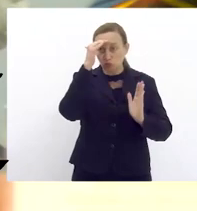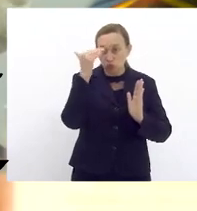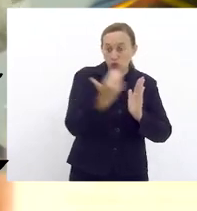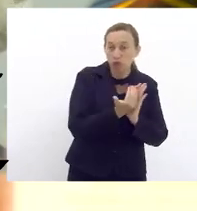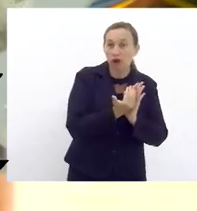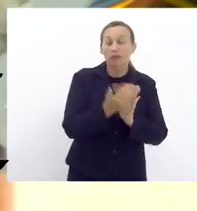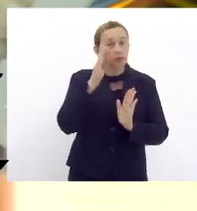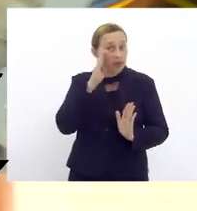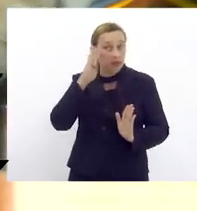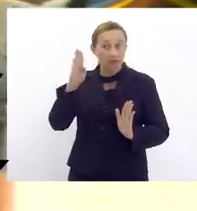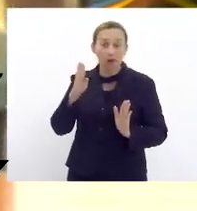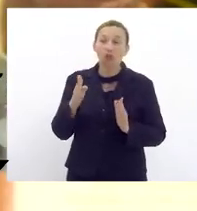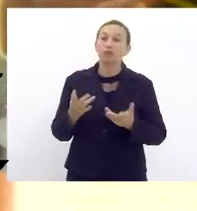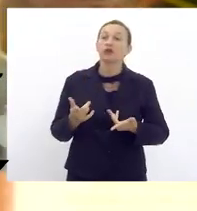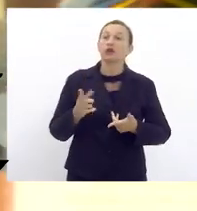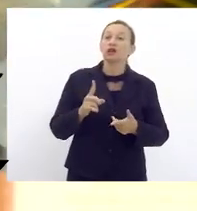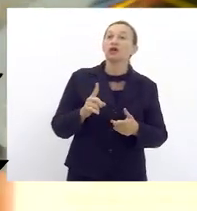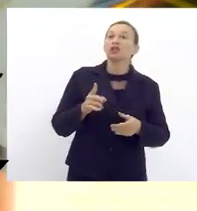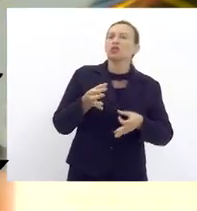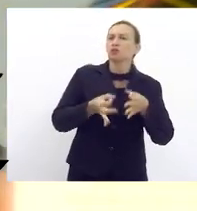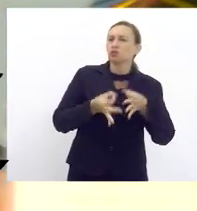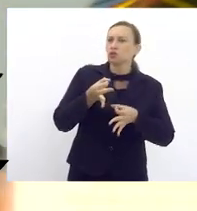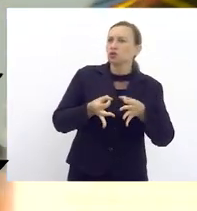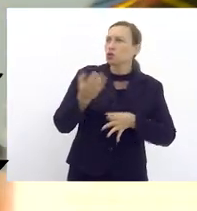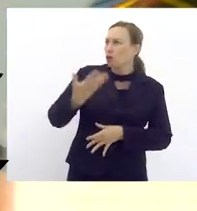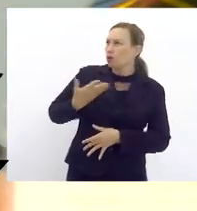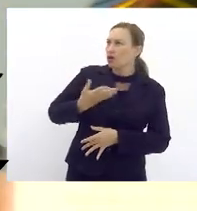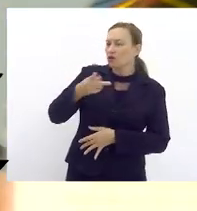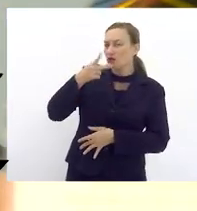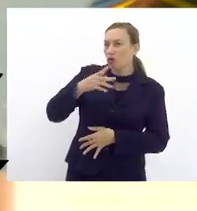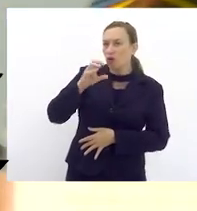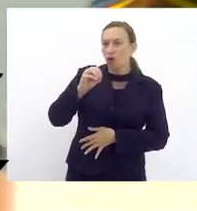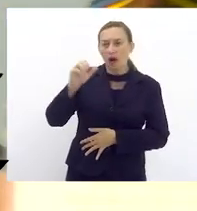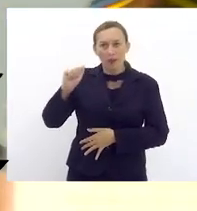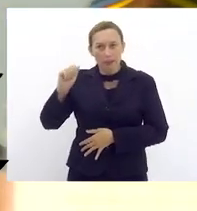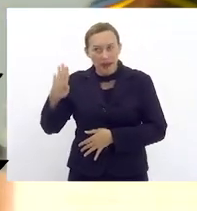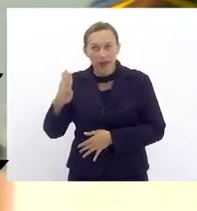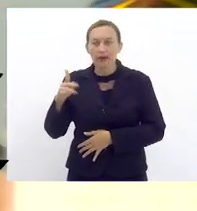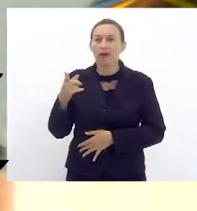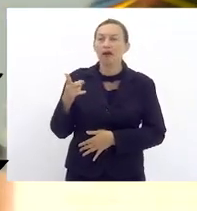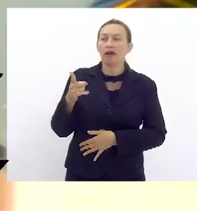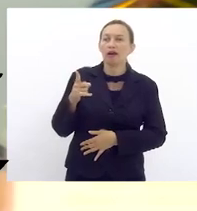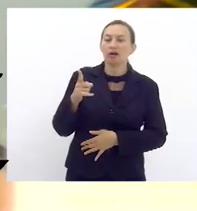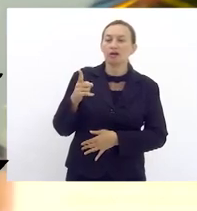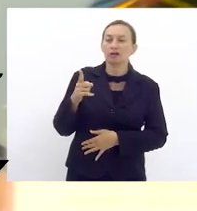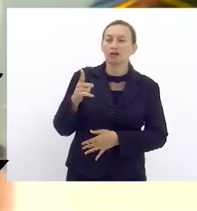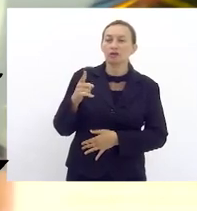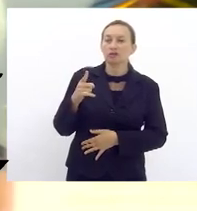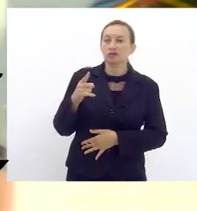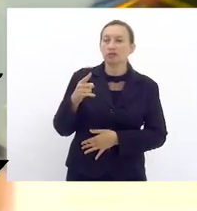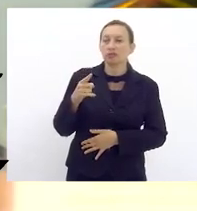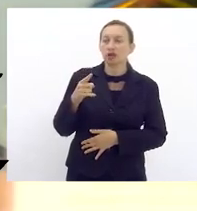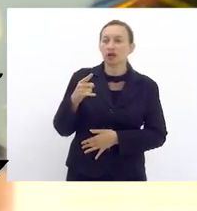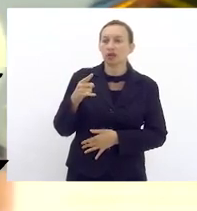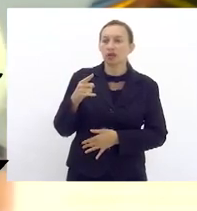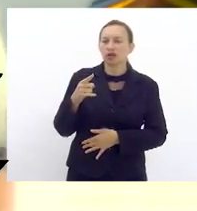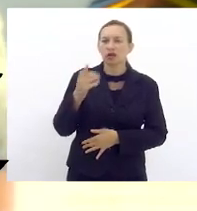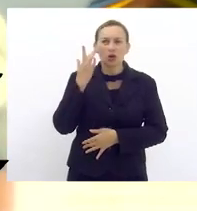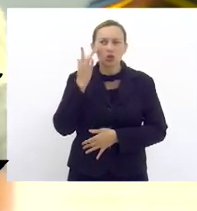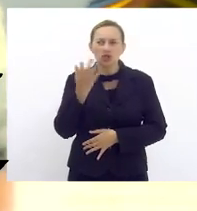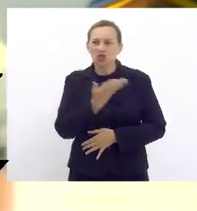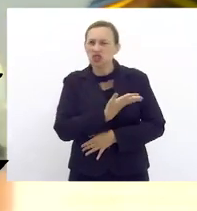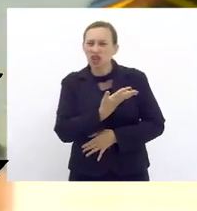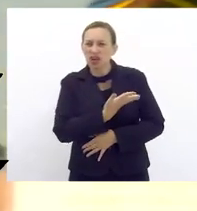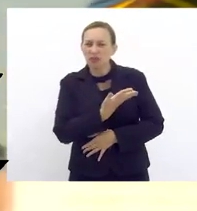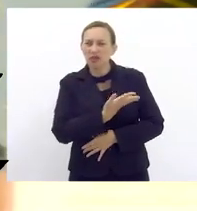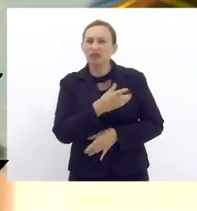ela pode ser fundamental nisso e sobre o judiciário que o amigo falou da OAB é e para quem né acho que a amiga